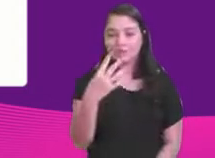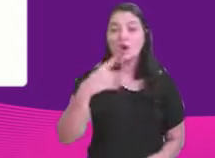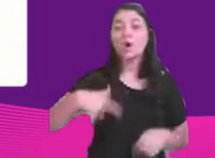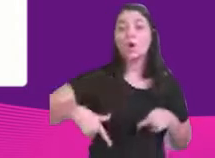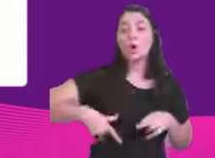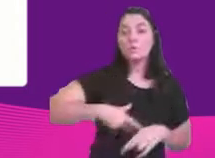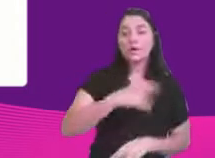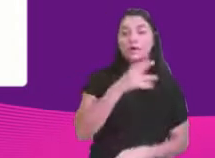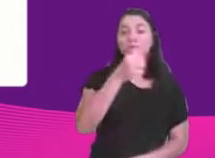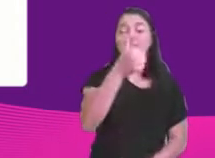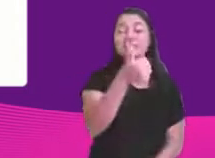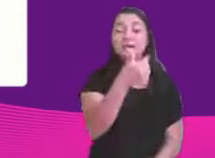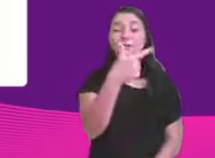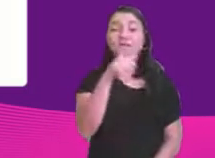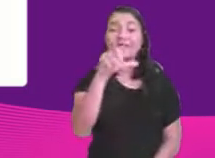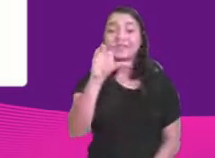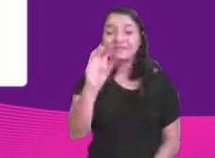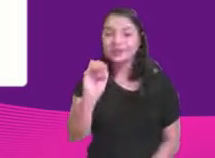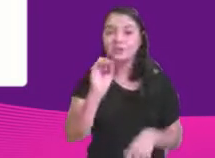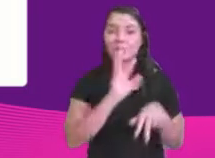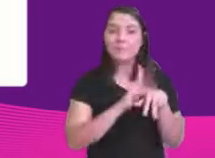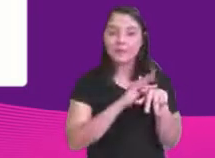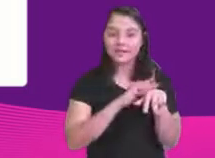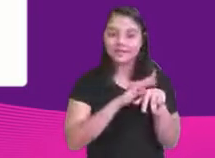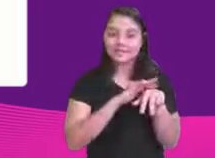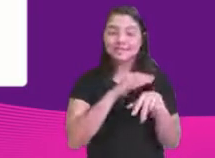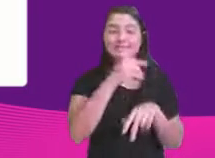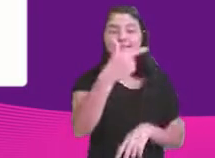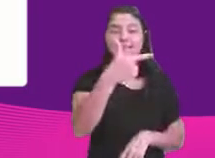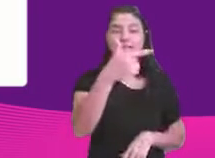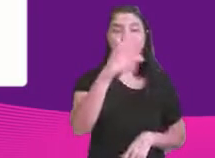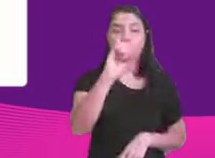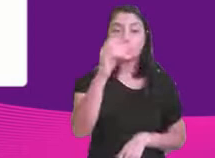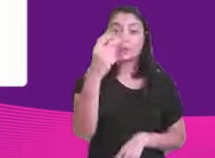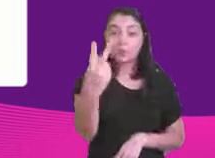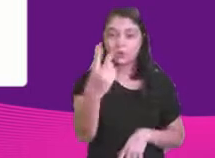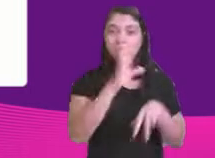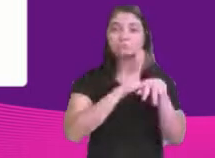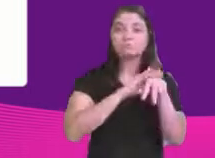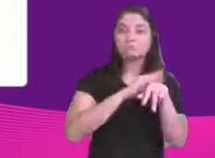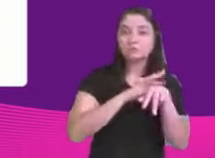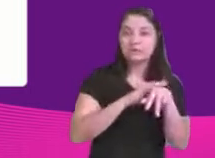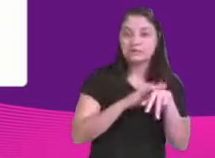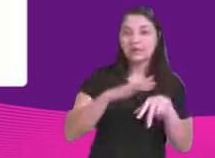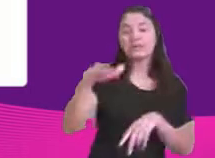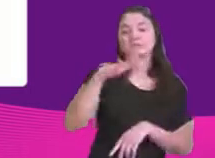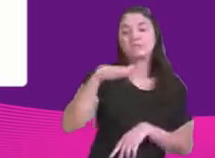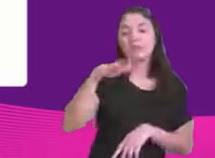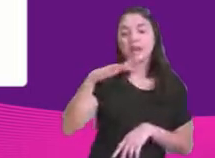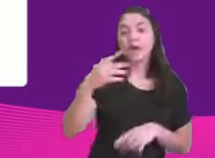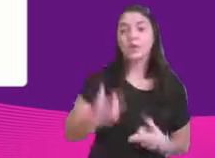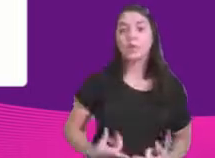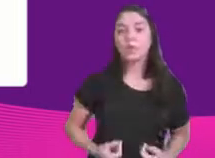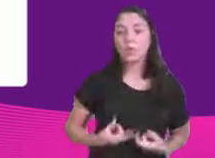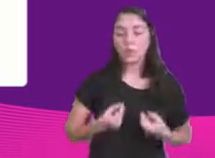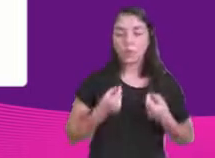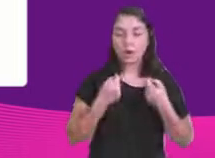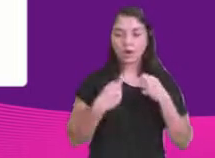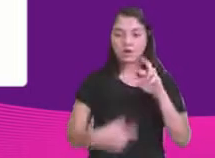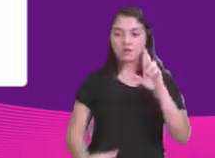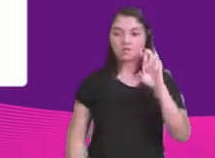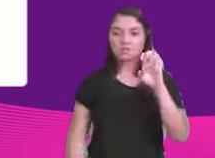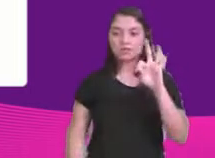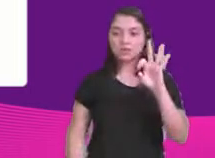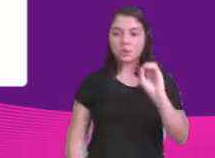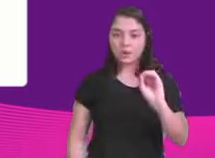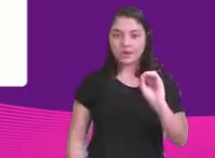reto, até um pouquinho antes da data da publicação. Nós tivemos uma taxa de complicação intraoperatória muito